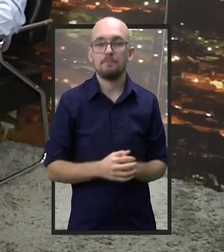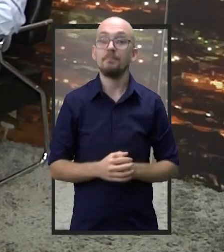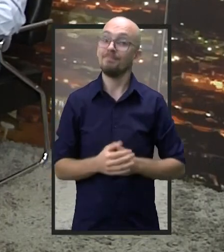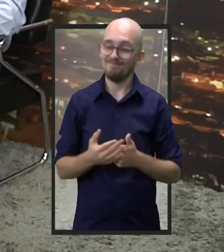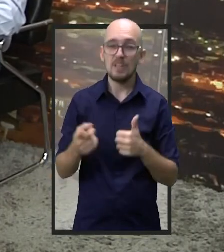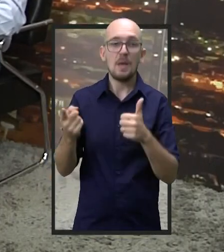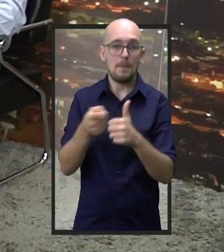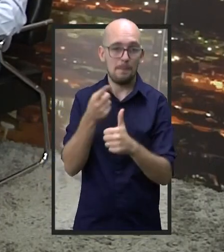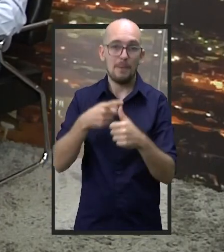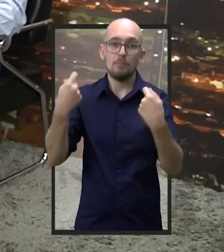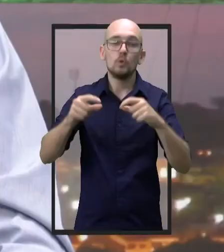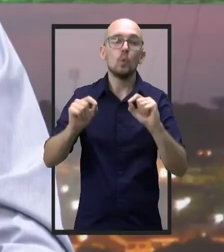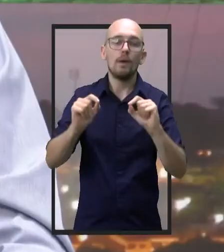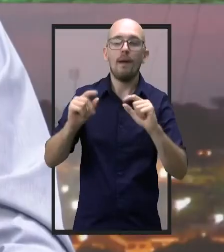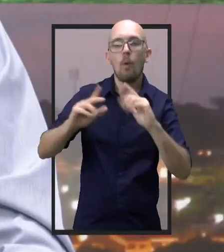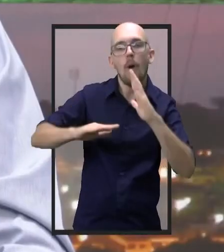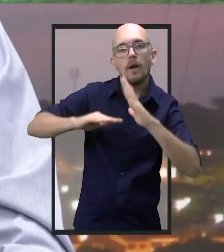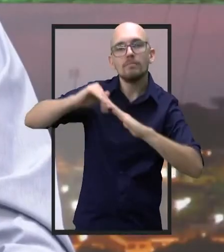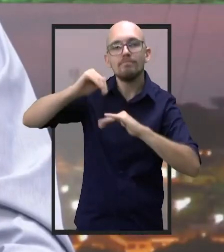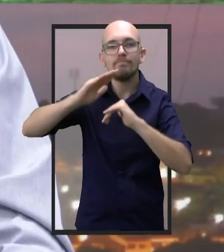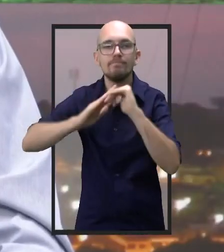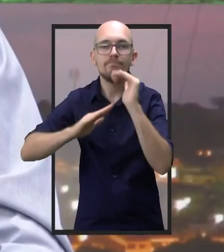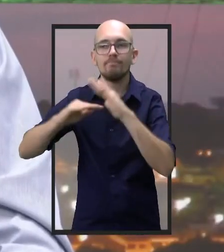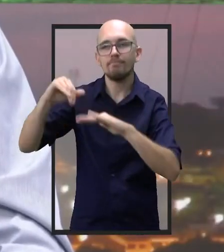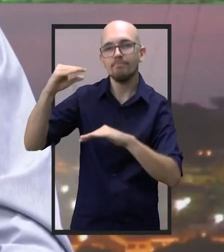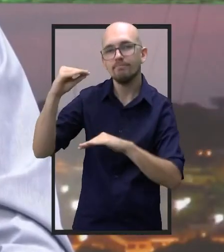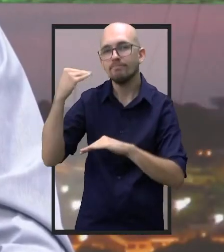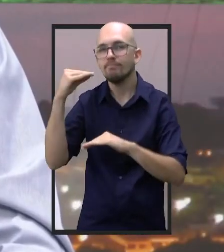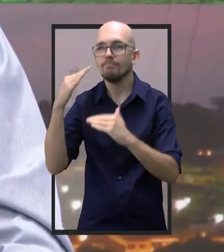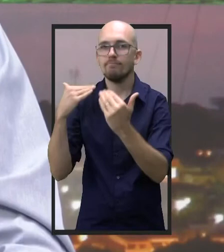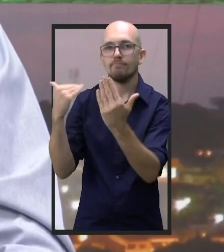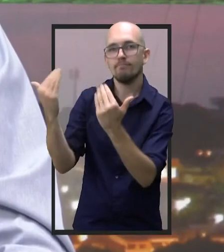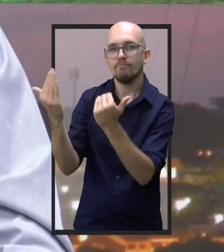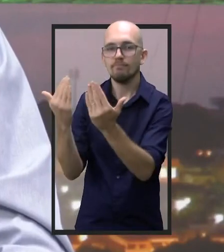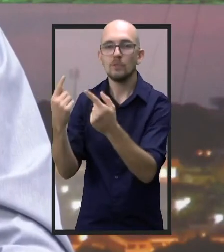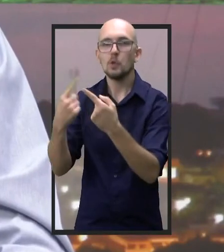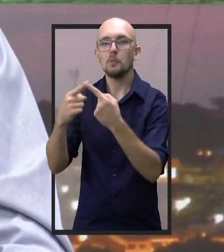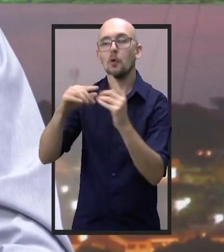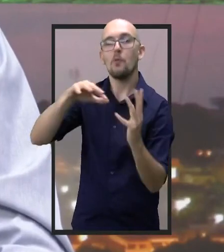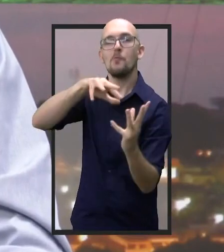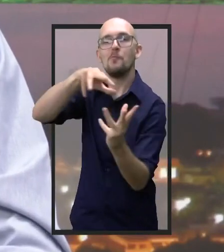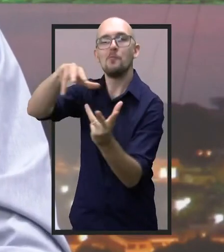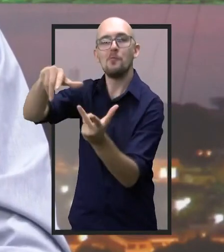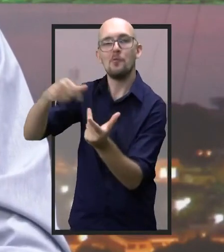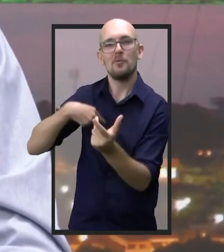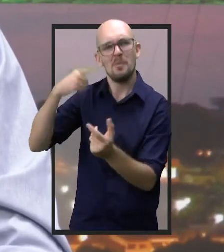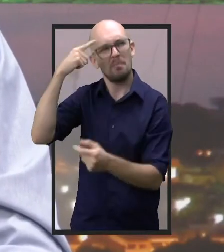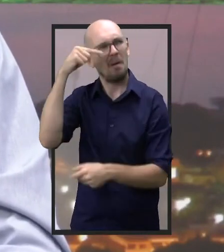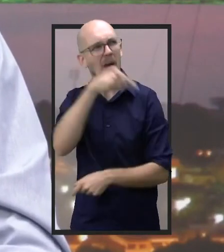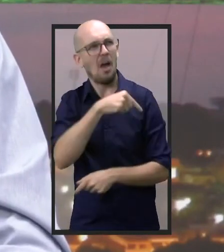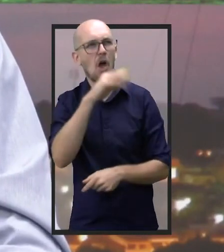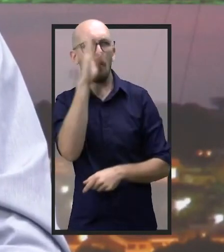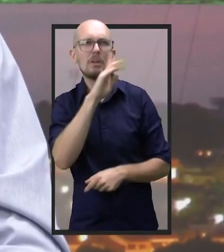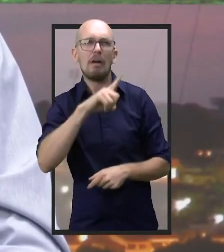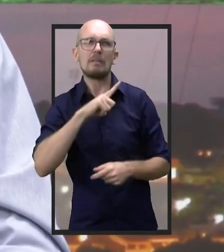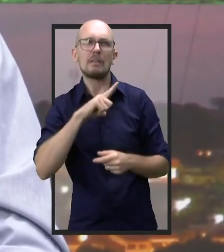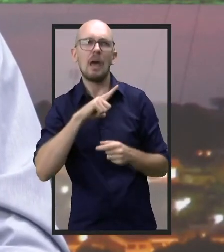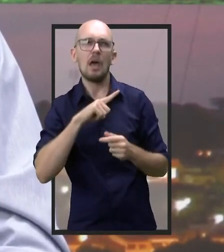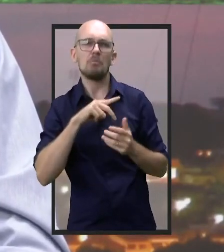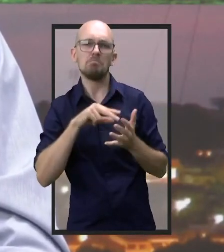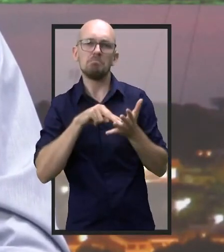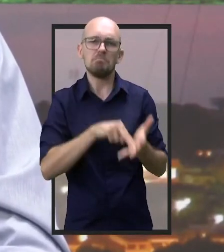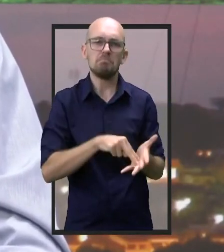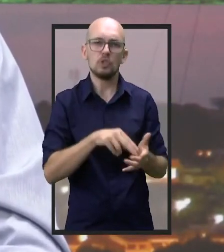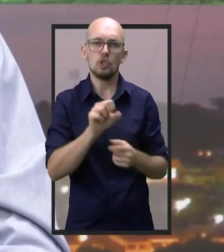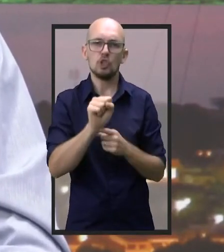essa imagem. Porque o mundo, a percepção e imagem que tem, não é a percepção que nós produzimos sustentável, que nós estamos